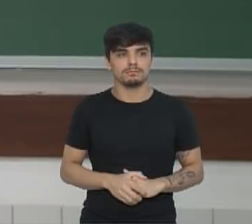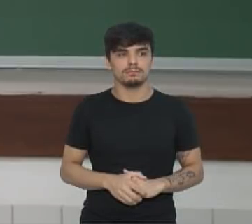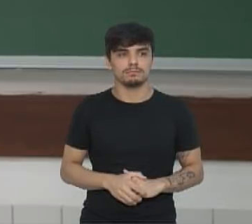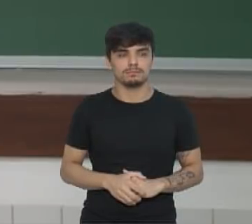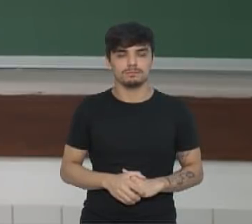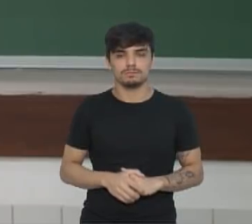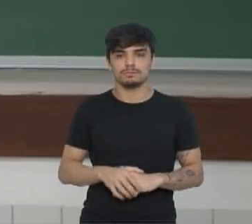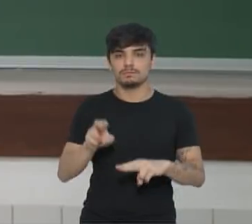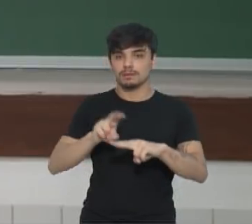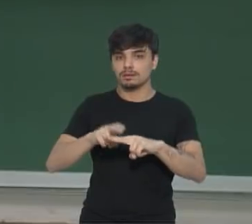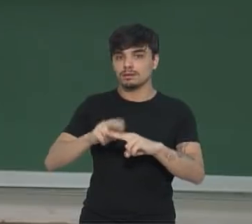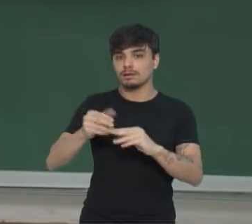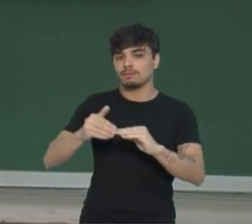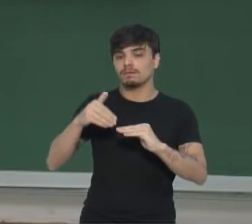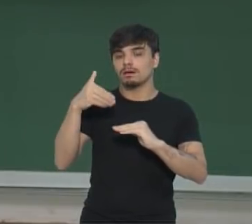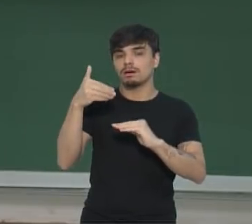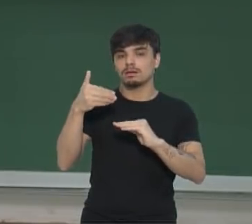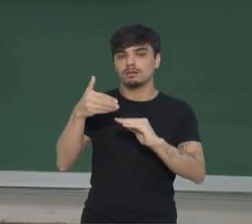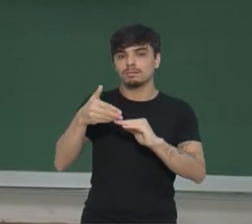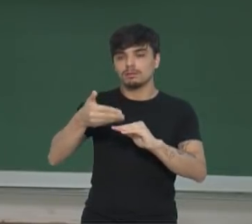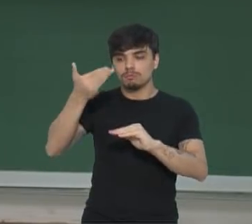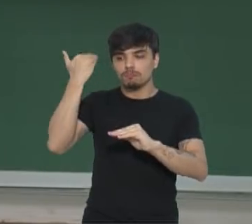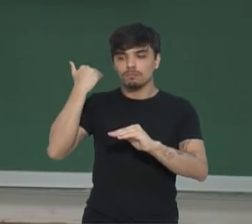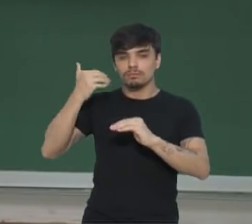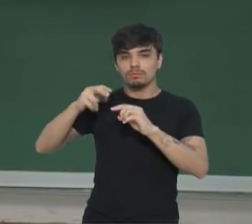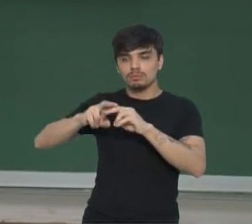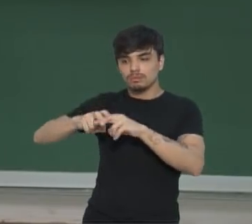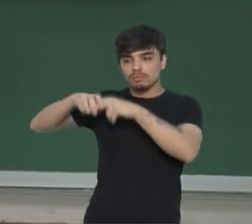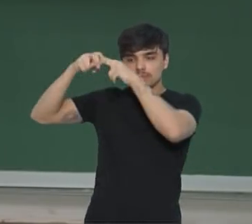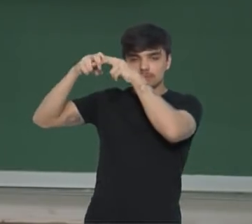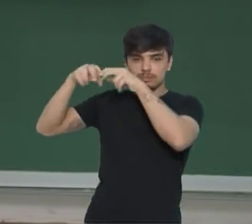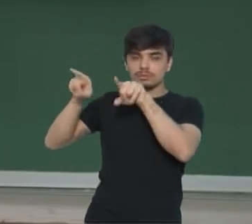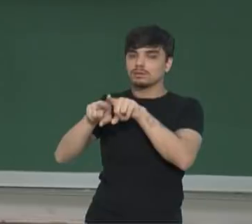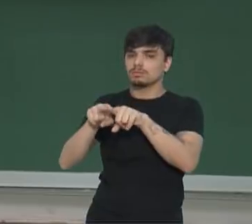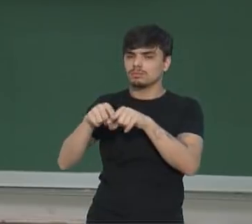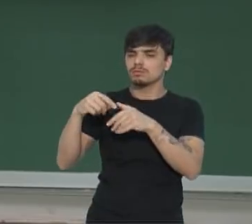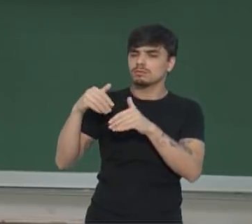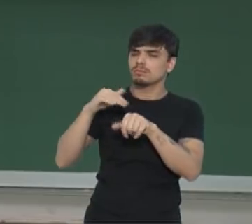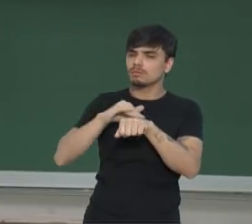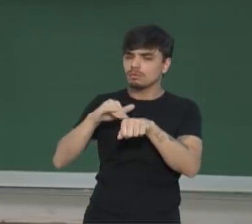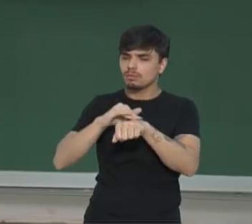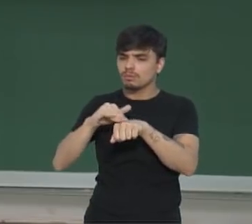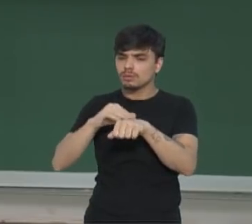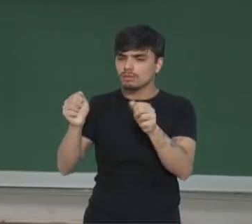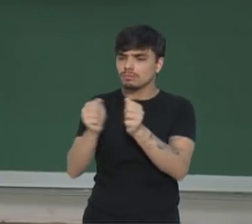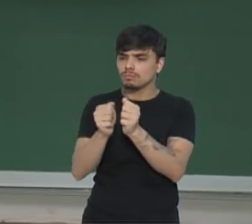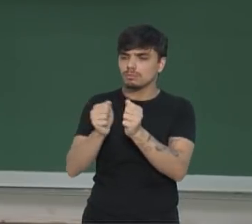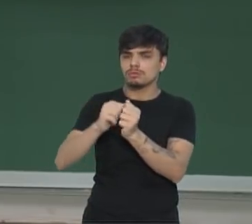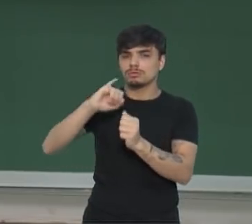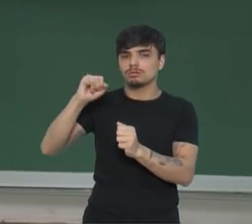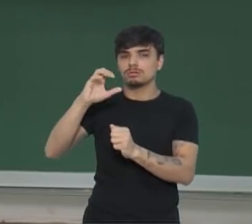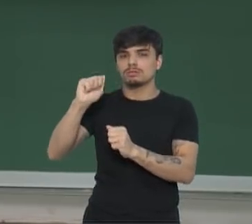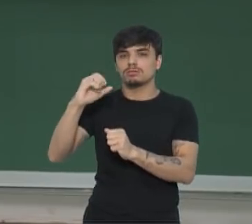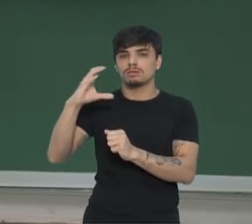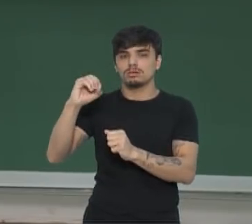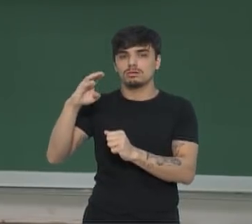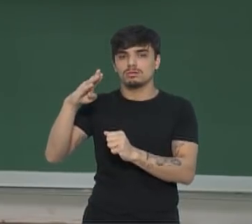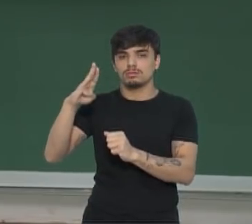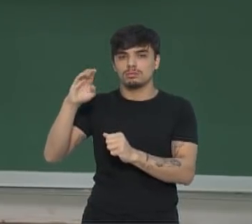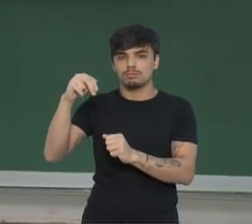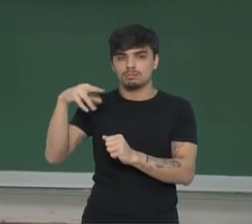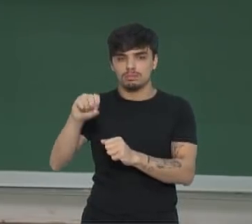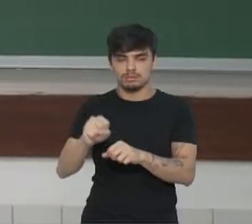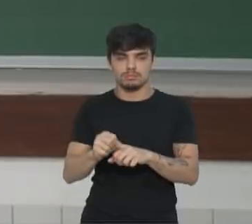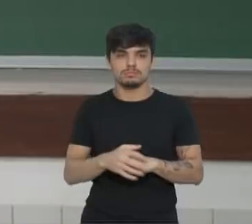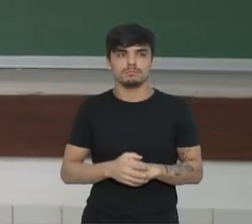fundo, no alto, à esquerda, na convenção. Então eles conversavam muito com os jacobinos. E por último você vai